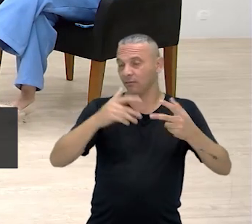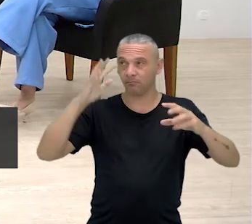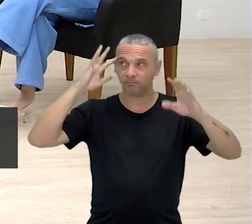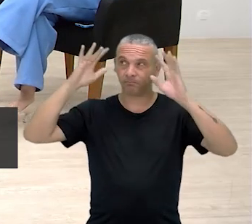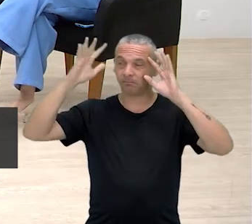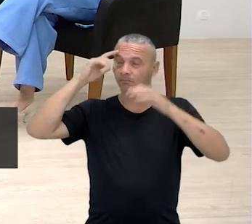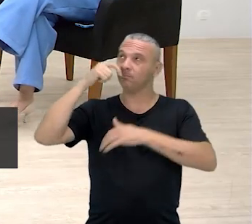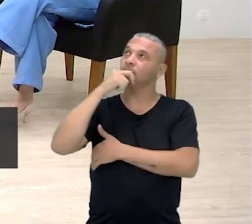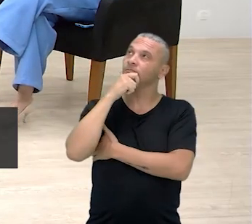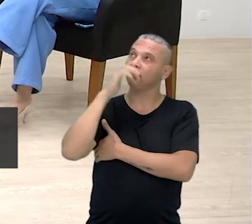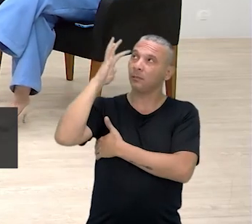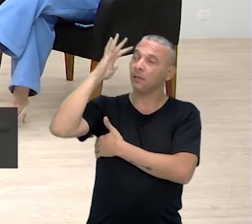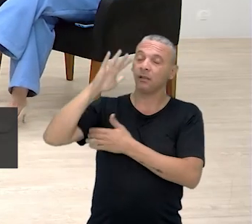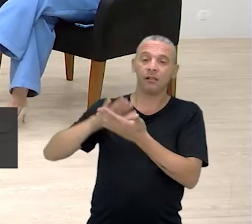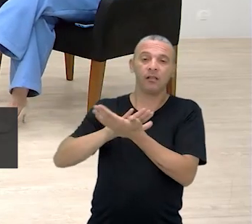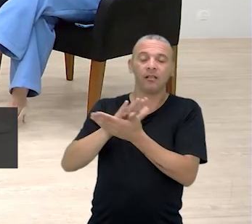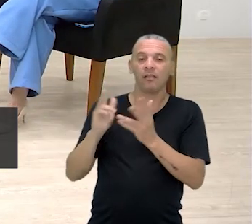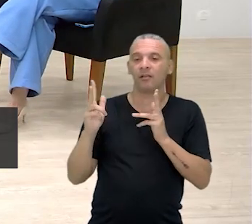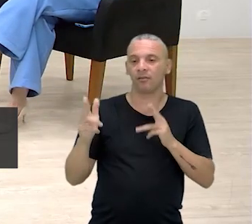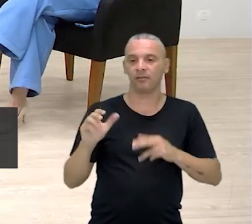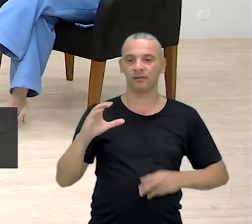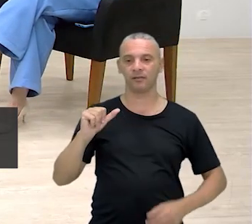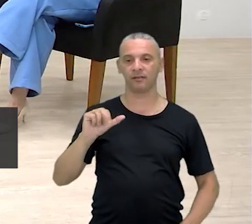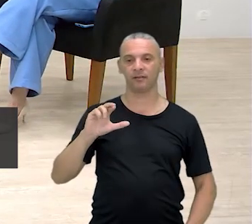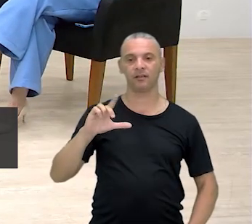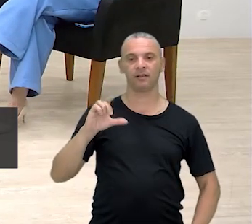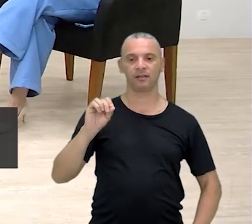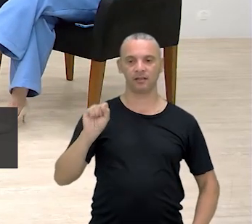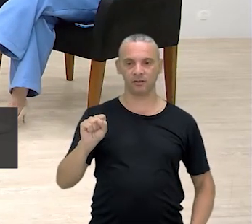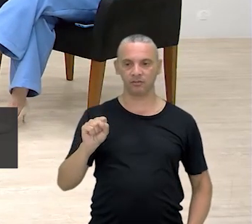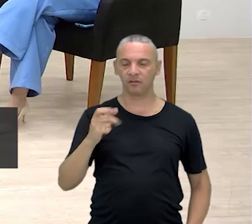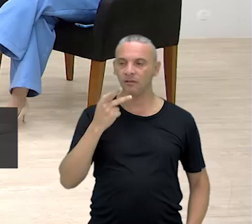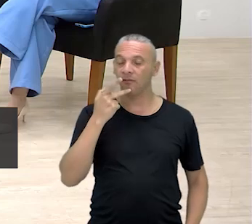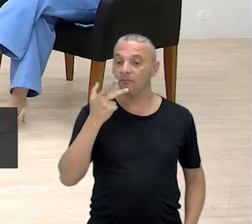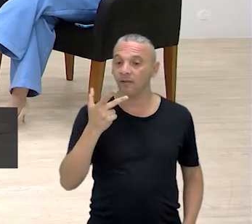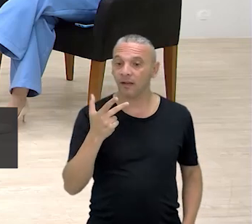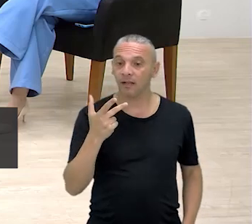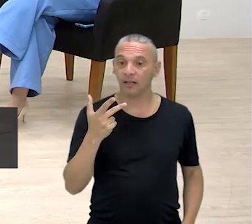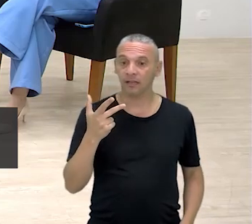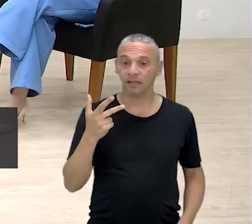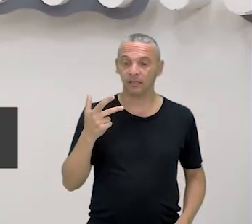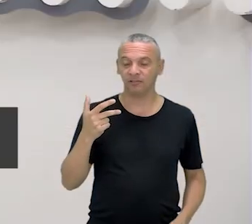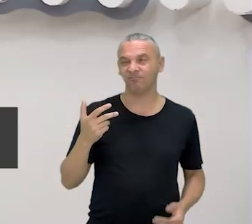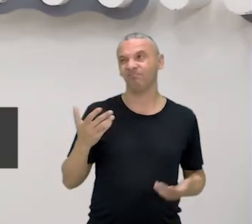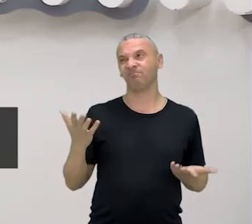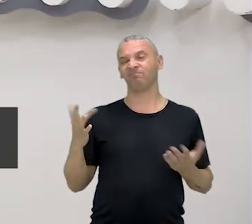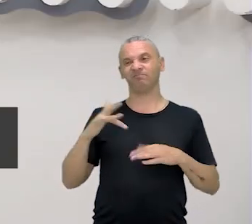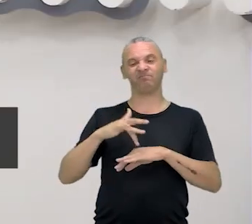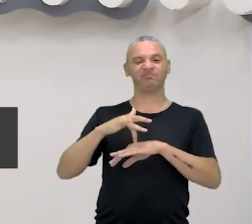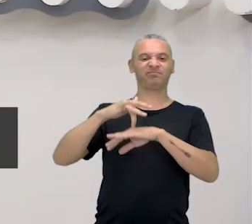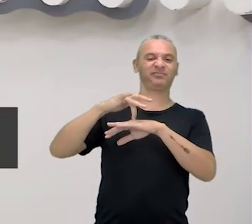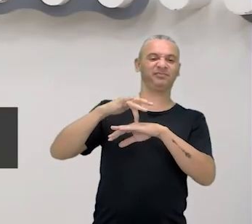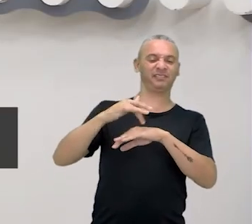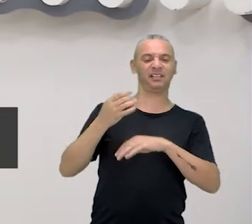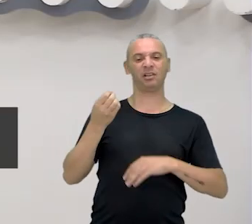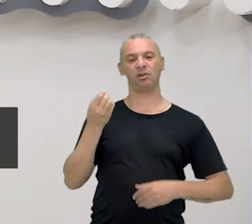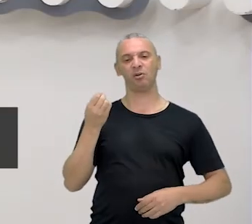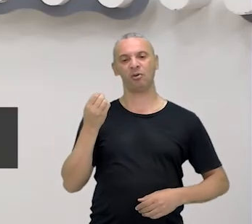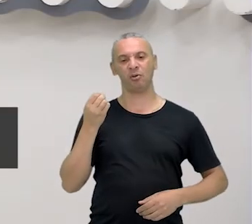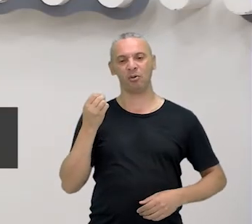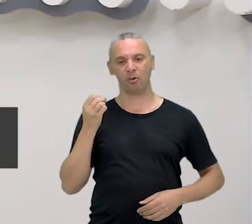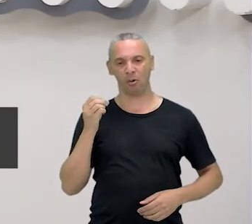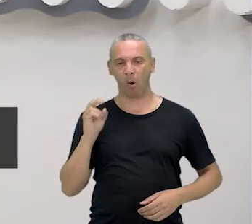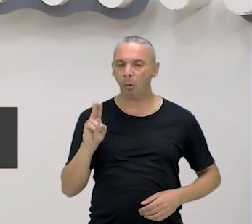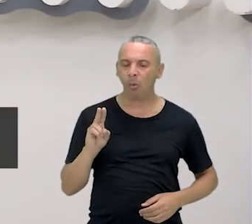reflexões assim que eu falei, nossa, eu não tinha pensado nisso. E o Carlos vem de repente com uma visão assim, ou muito pessimista, ou o Carlos é bem